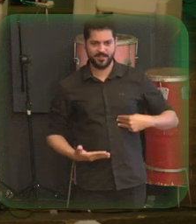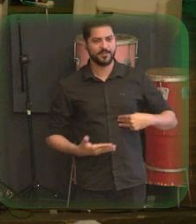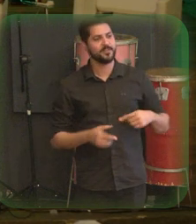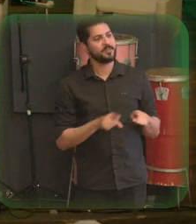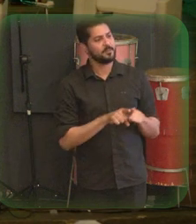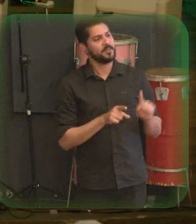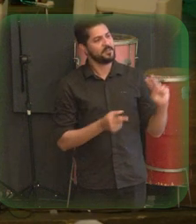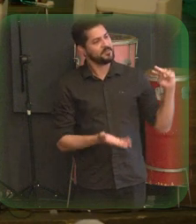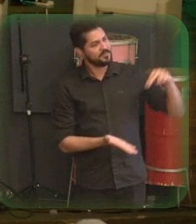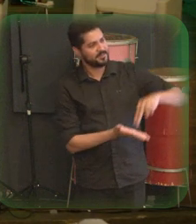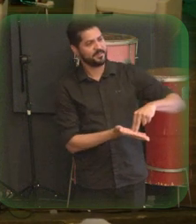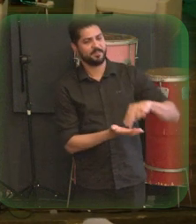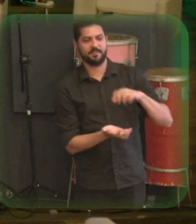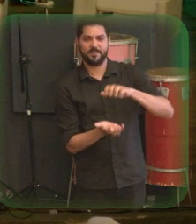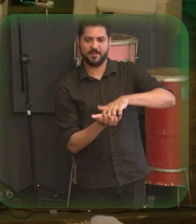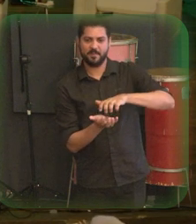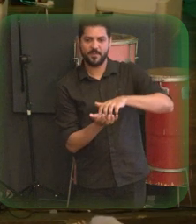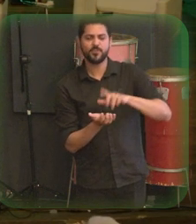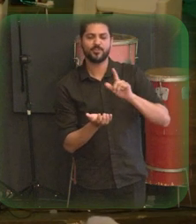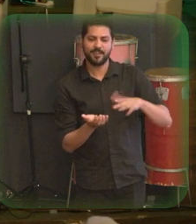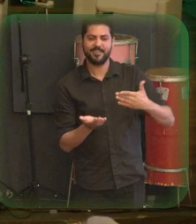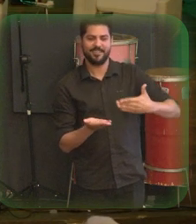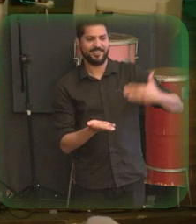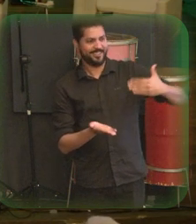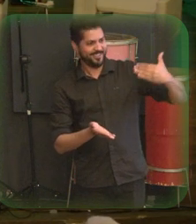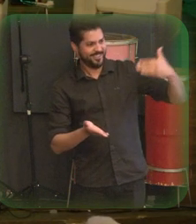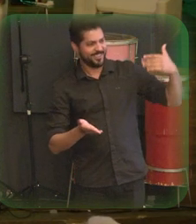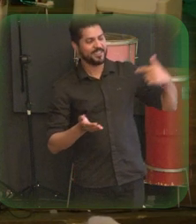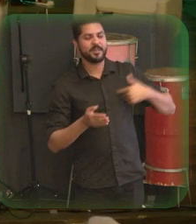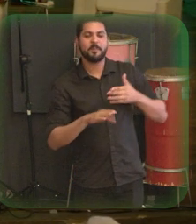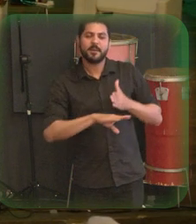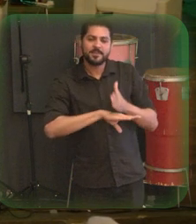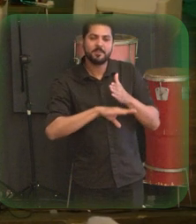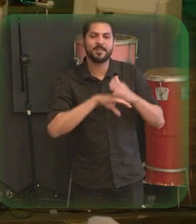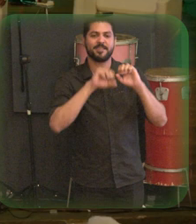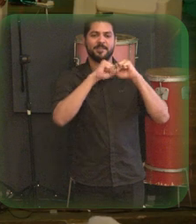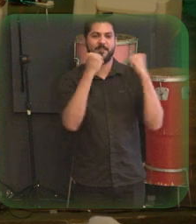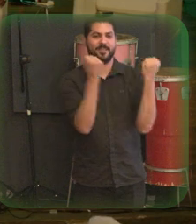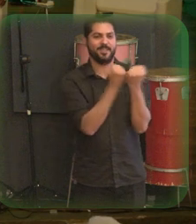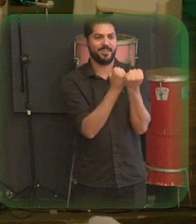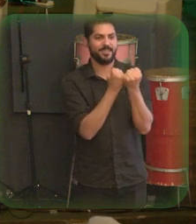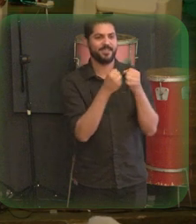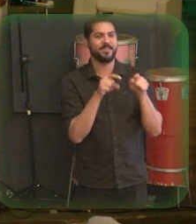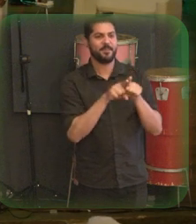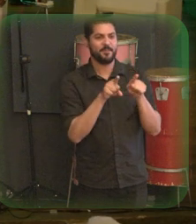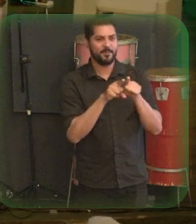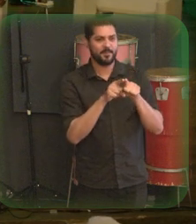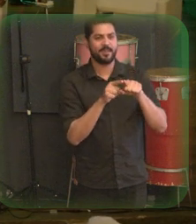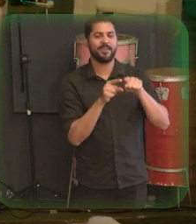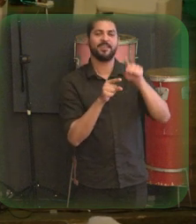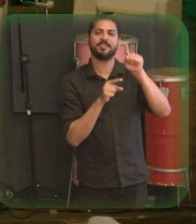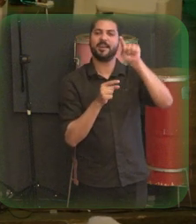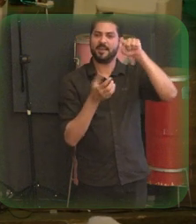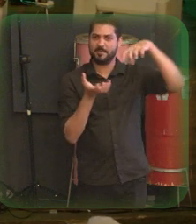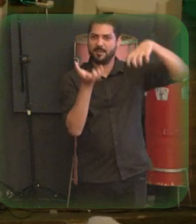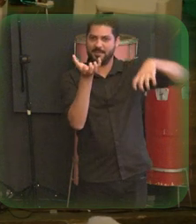Pernambuco. Estivemos juntos em outras caminhadas, participando de seminário. Encontrei com ele no Palácio do Planalto essa semana.